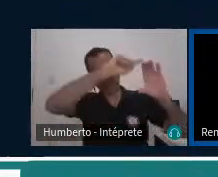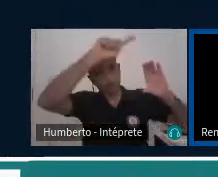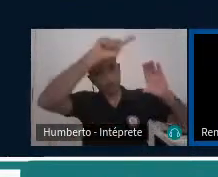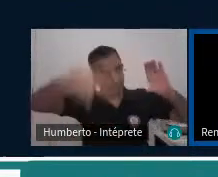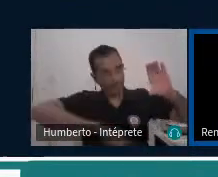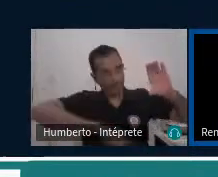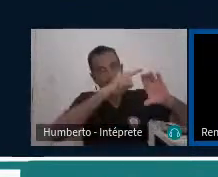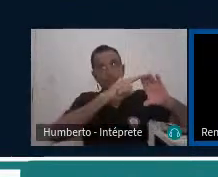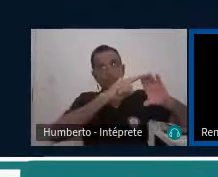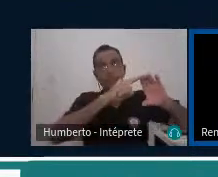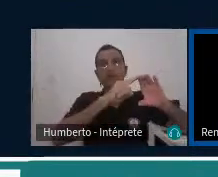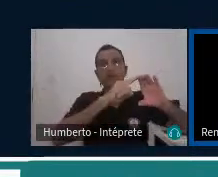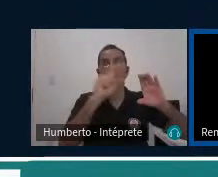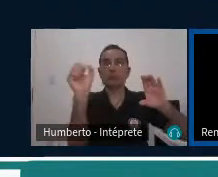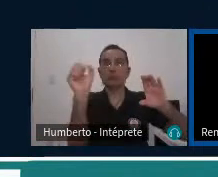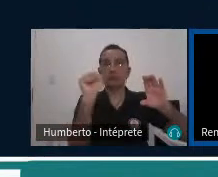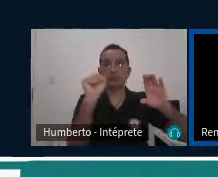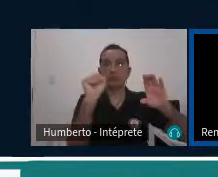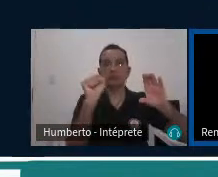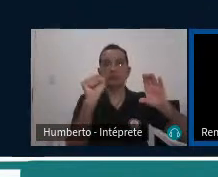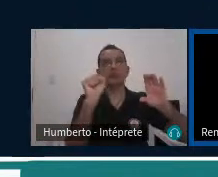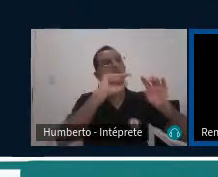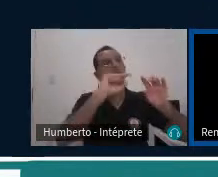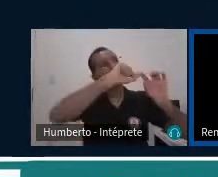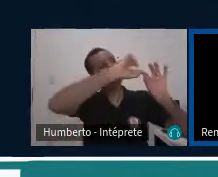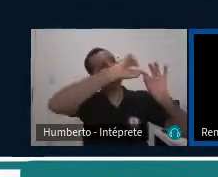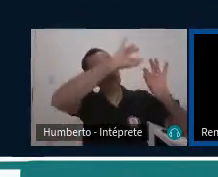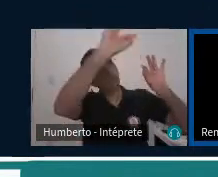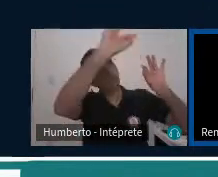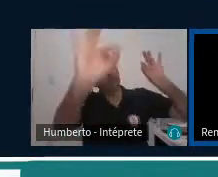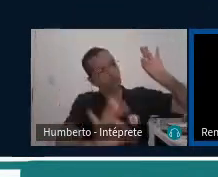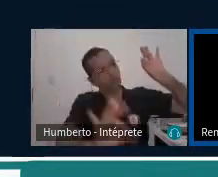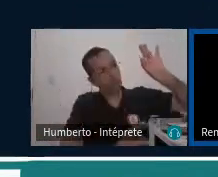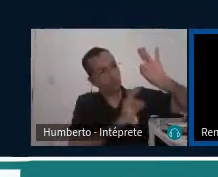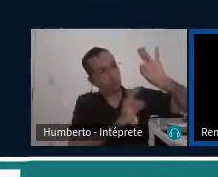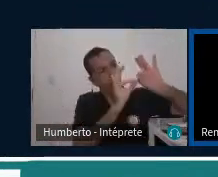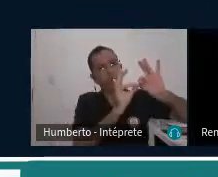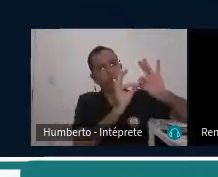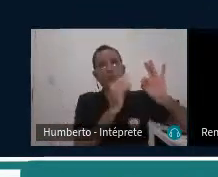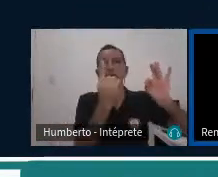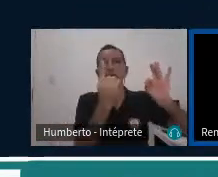é percorrer um comprimento inteiro do círculo em 1 segundo. Quanto a gente compara?